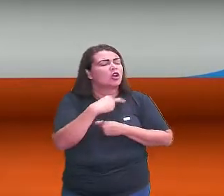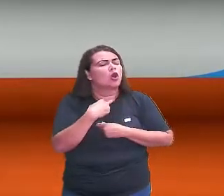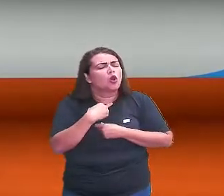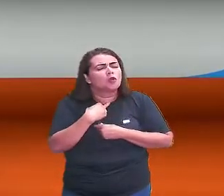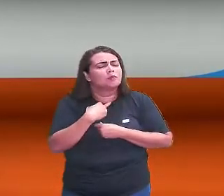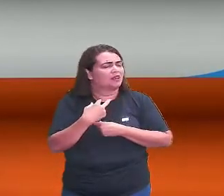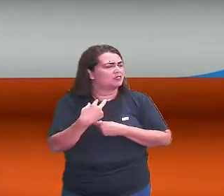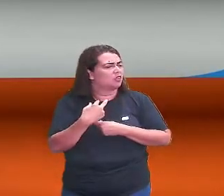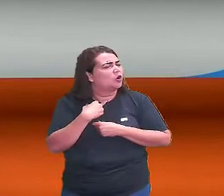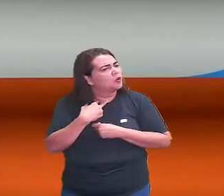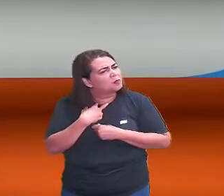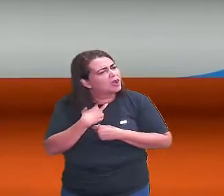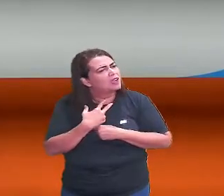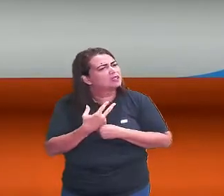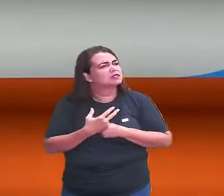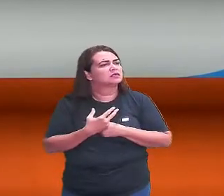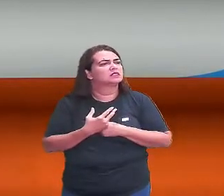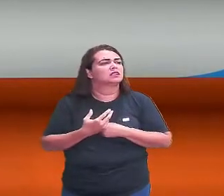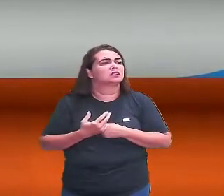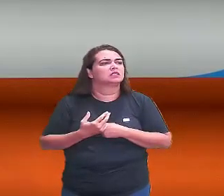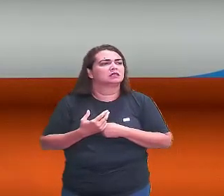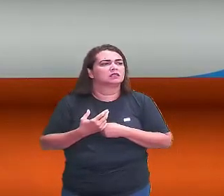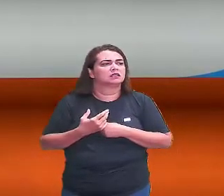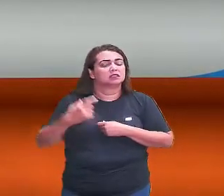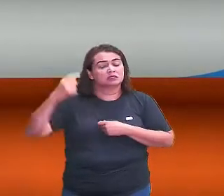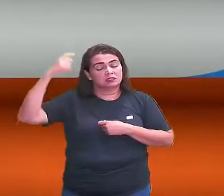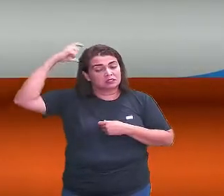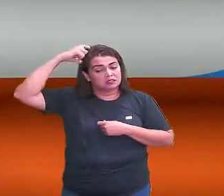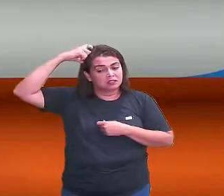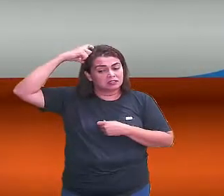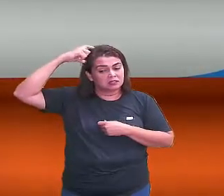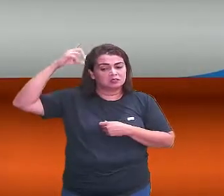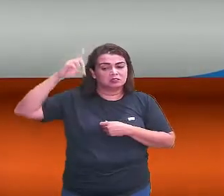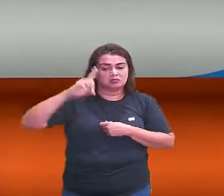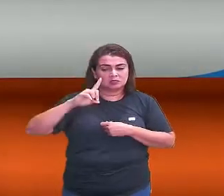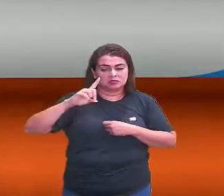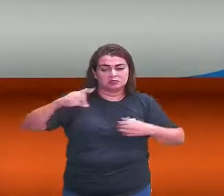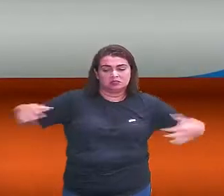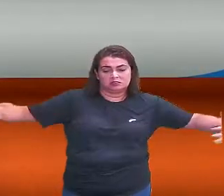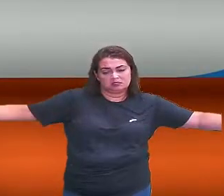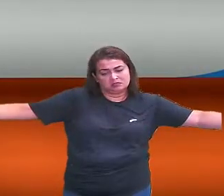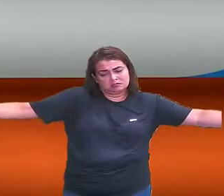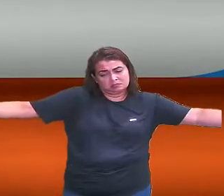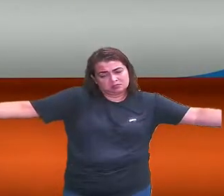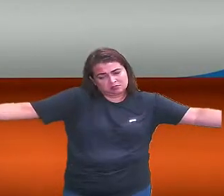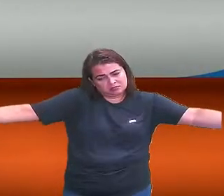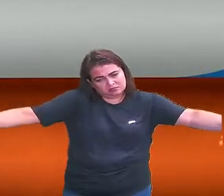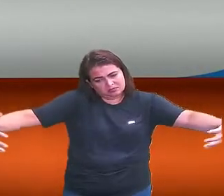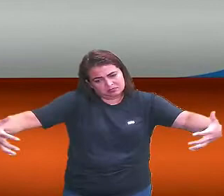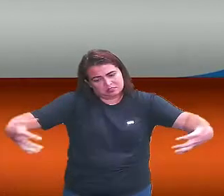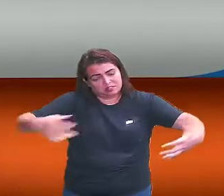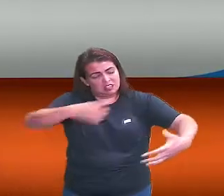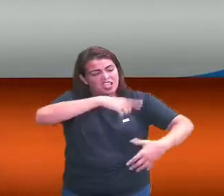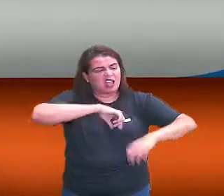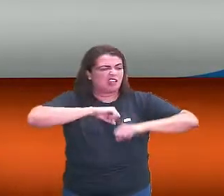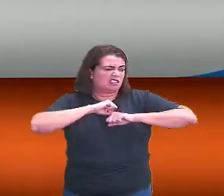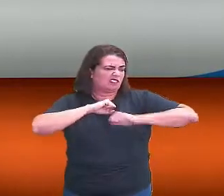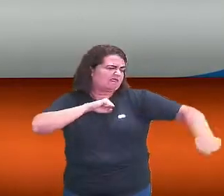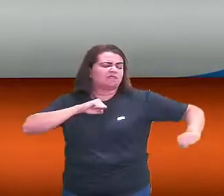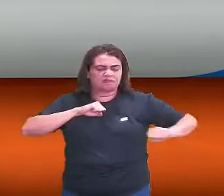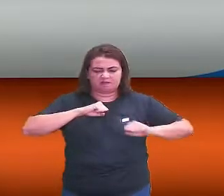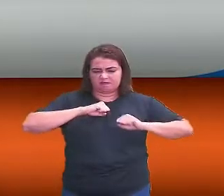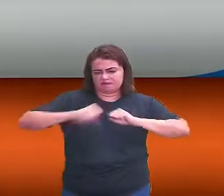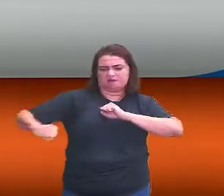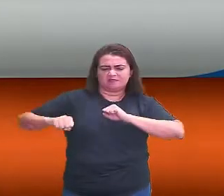mé. Douglas estendeu os braços tentando abraçá-las delicadamente, mas elas chutavam